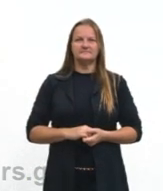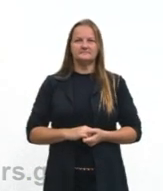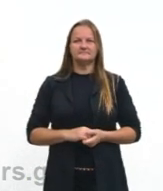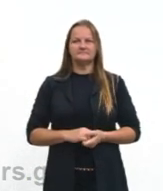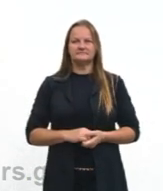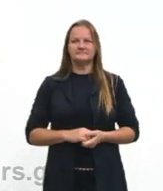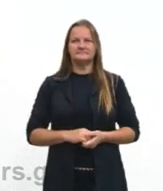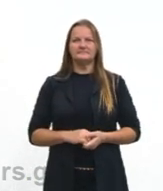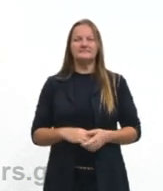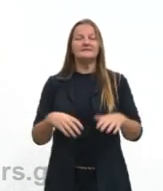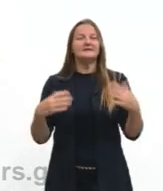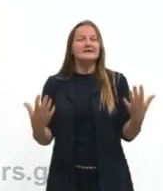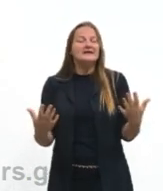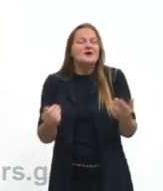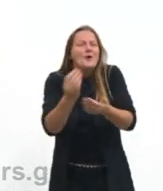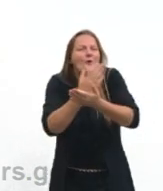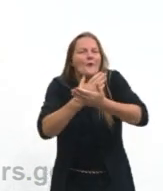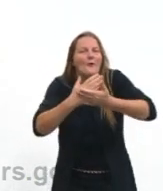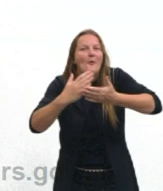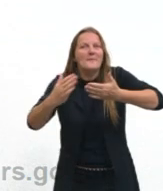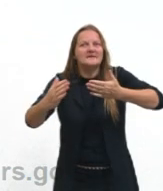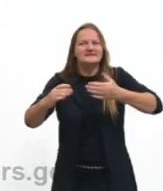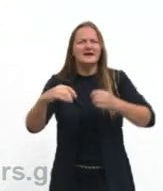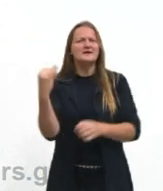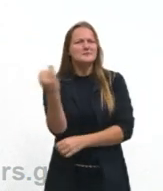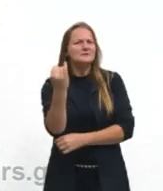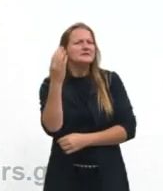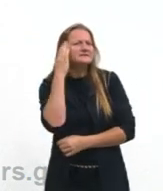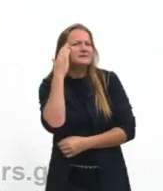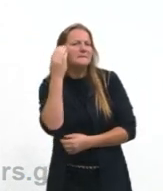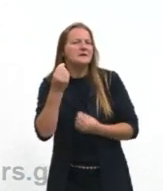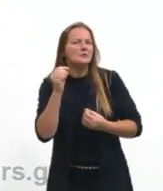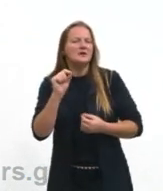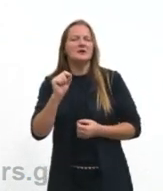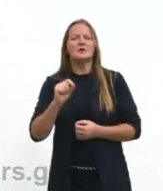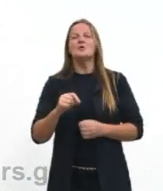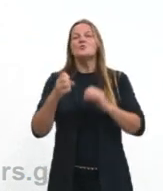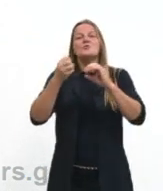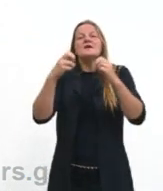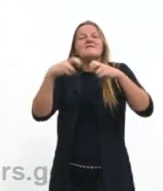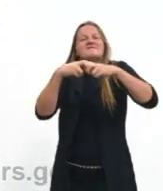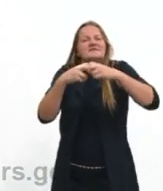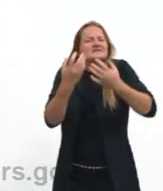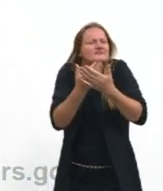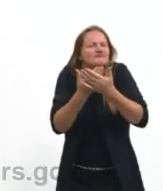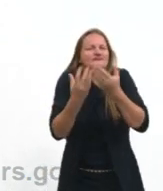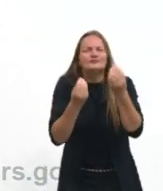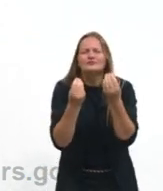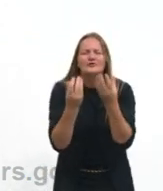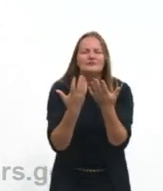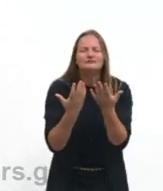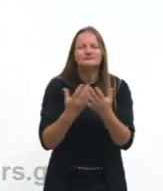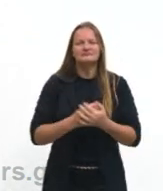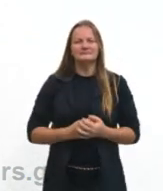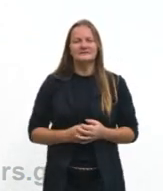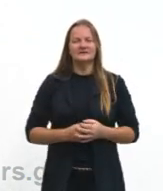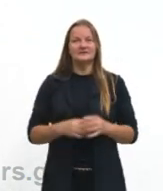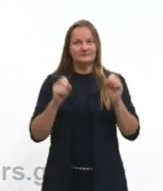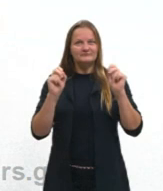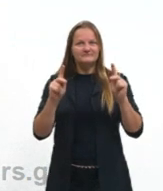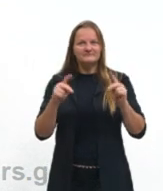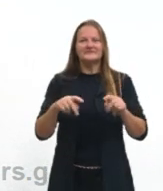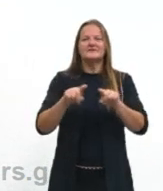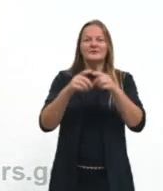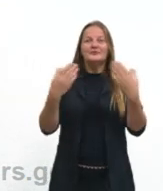é bom para iniciar a primeira importante a gente saber um pouco sobre o que que a física estuda certo então